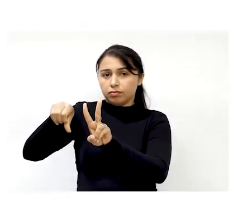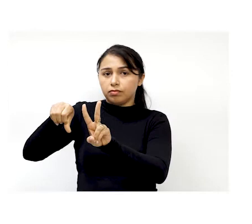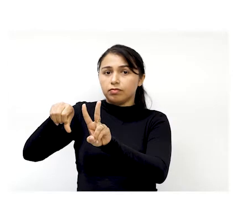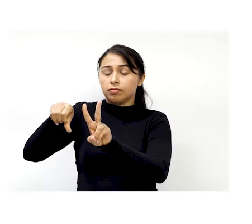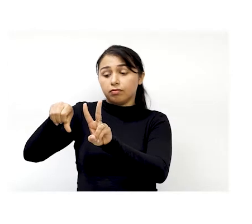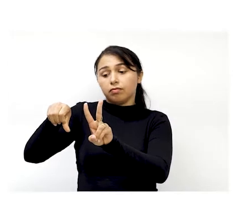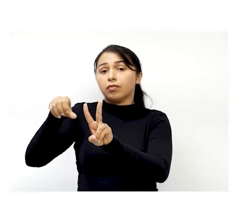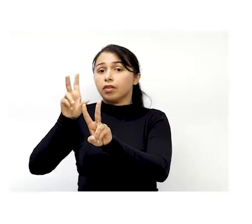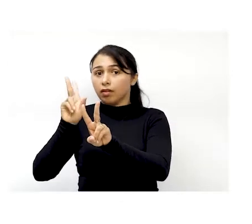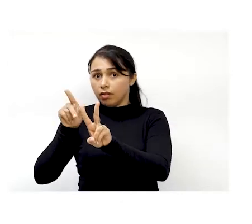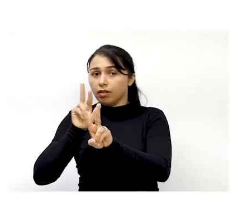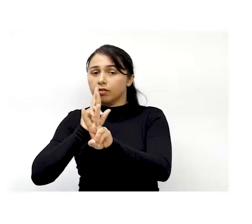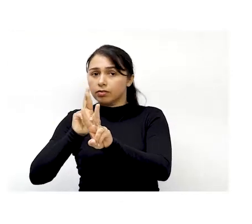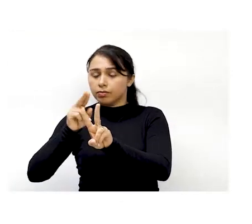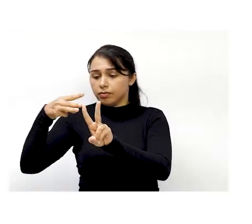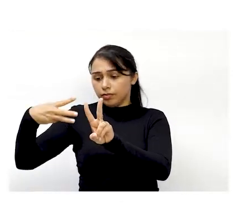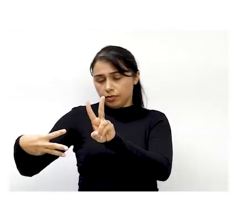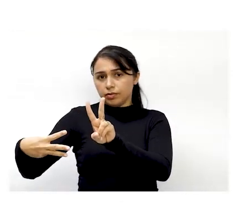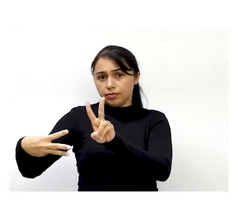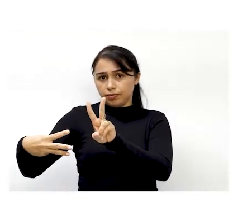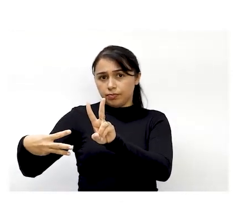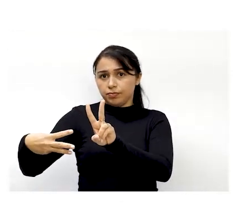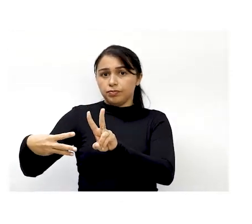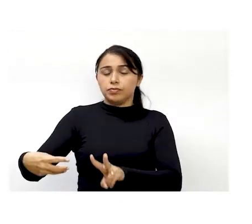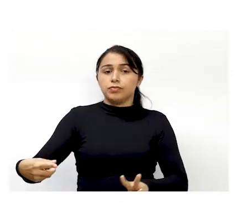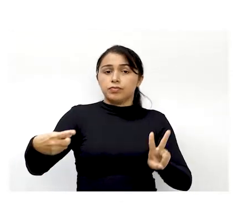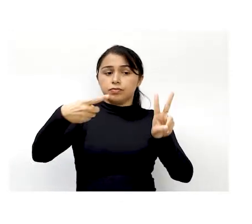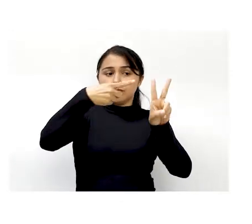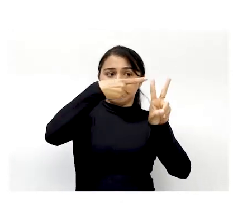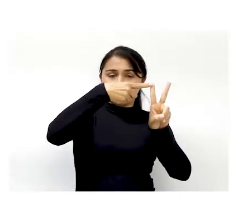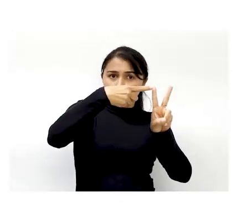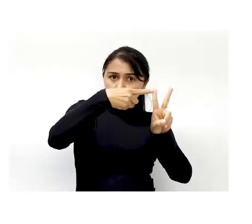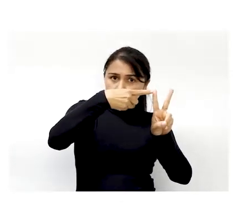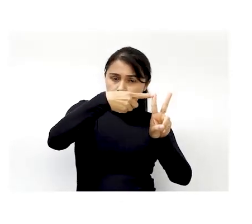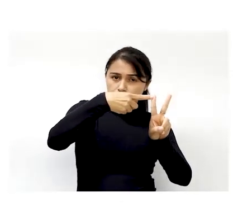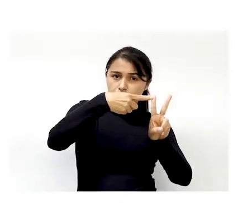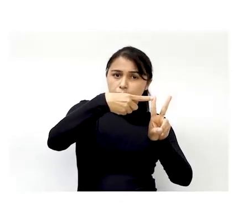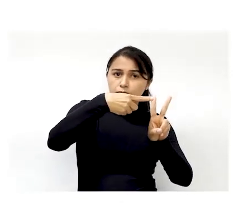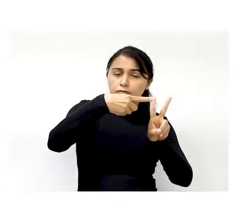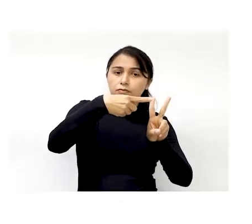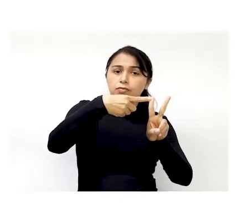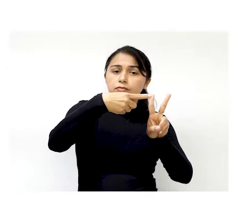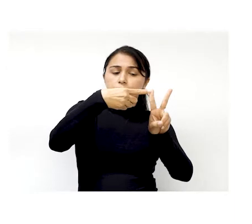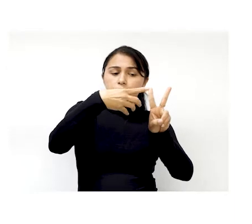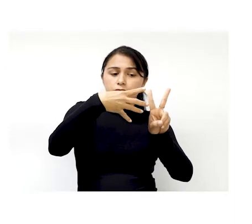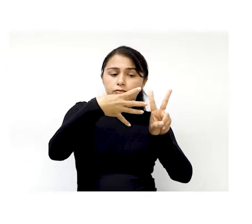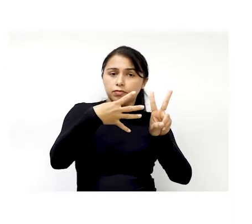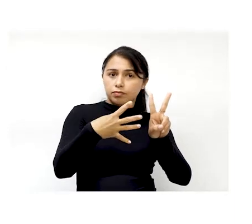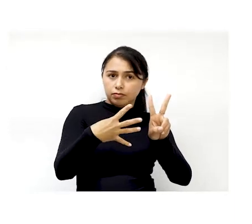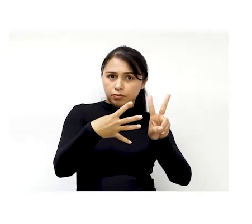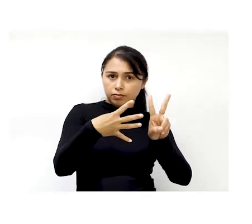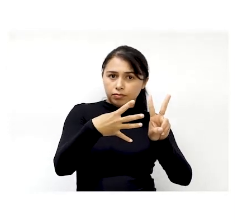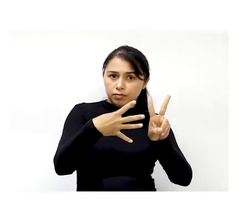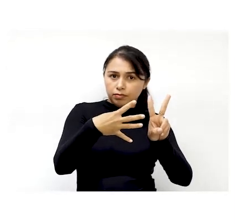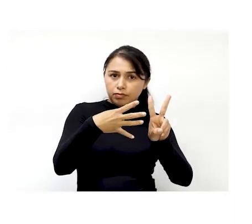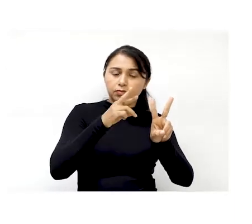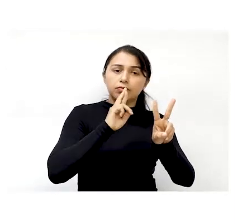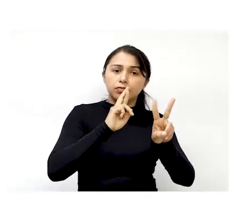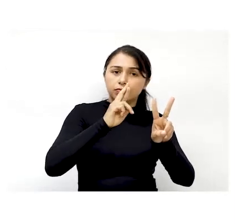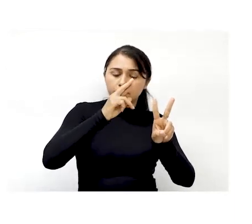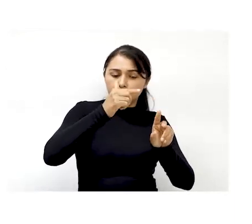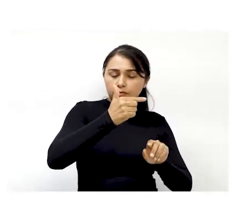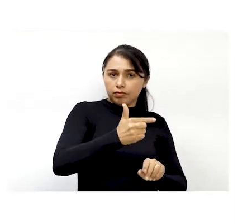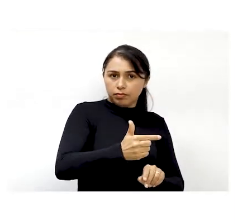é um número exato, que a raiz de 9 é 3, e entre a raiz de